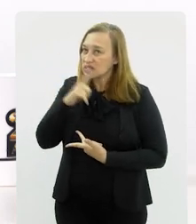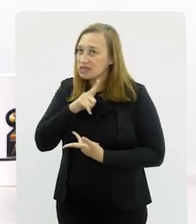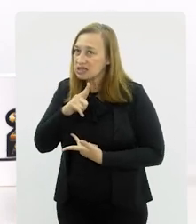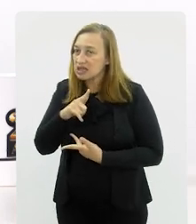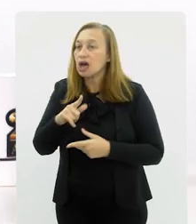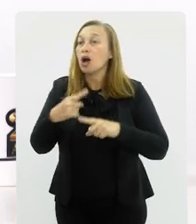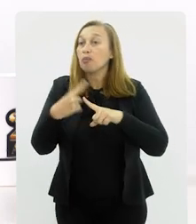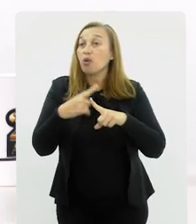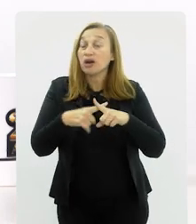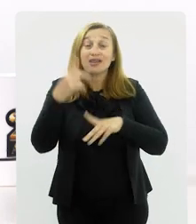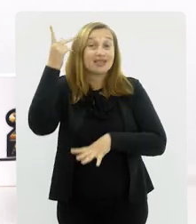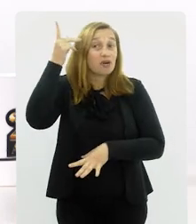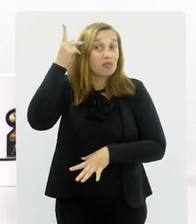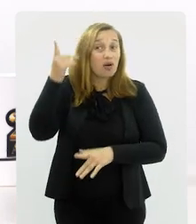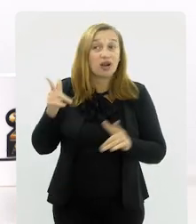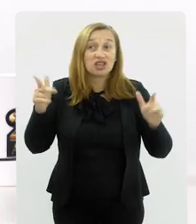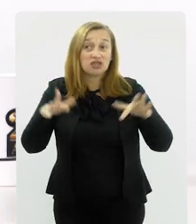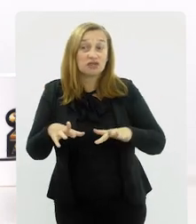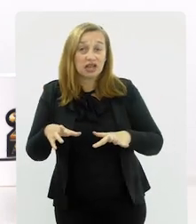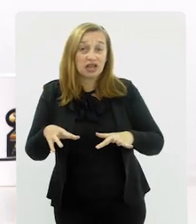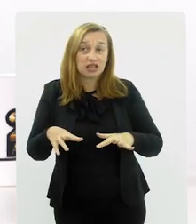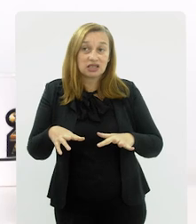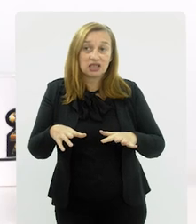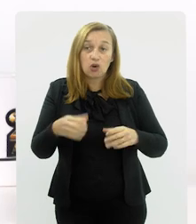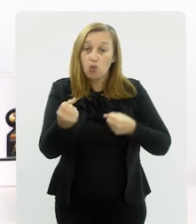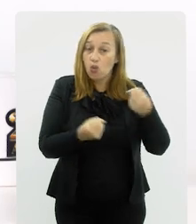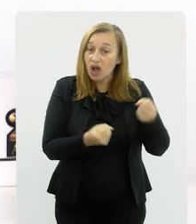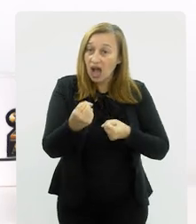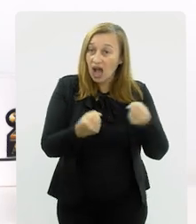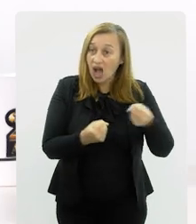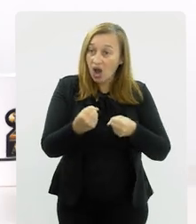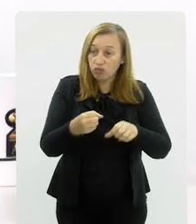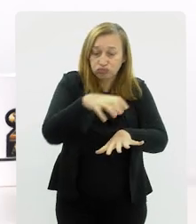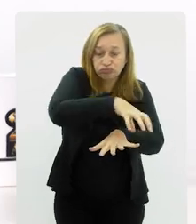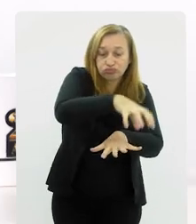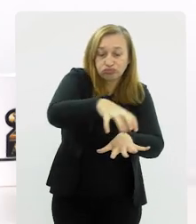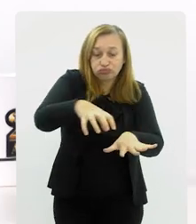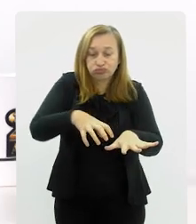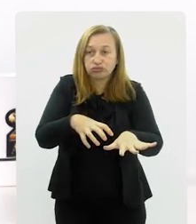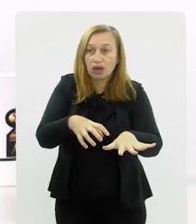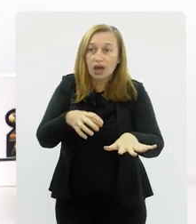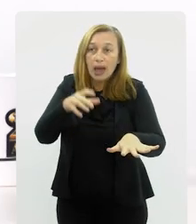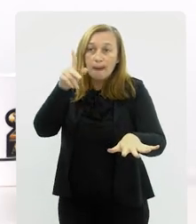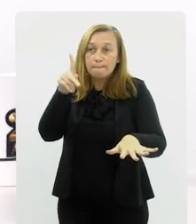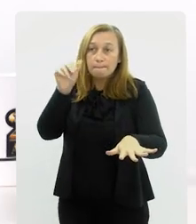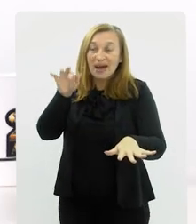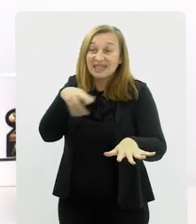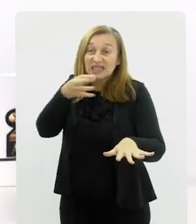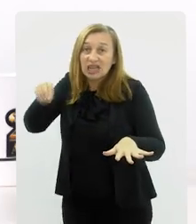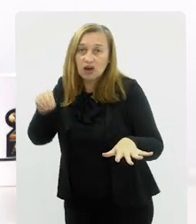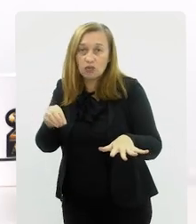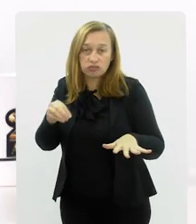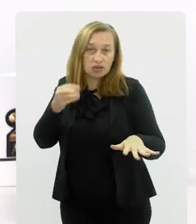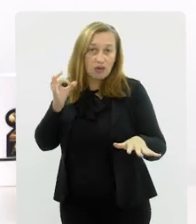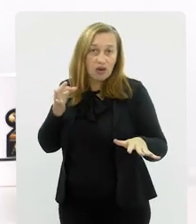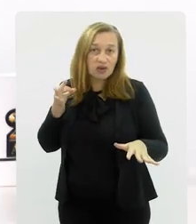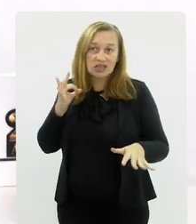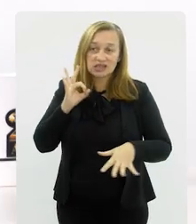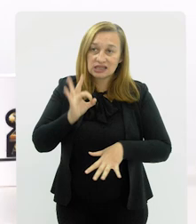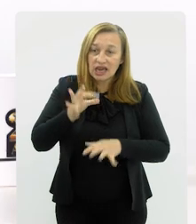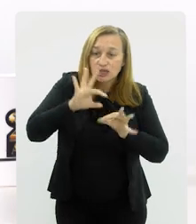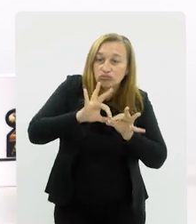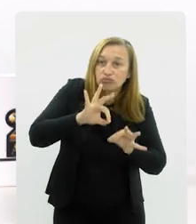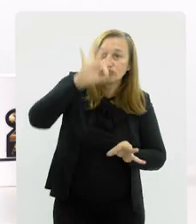Carnaval de São Paulo tem aquela coisinha do carro alegórico ter que ser, parece que tem que seguir um padrão. E falando de carro alegórico de altura, eu lembro de um carnaval que foi teu